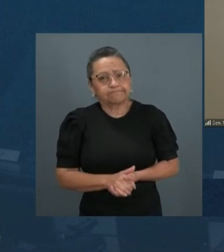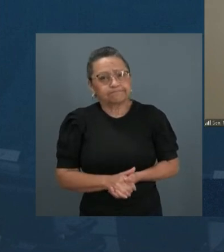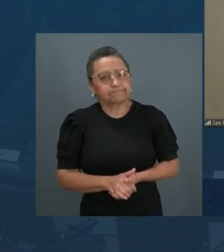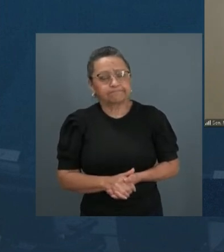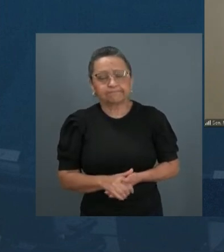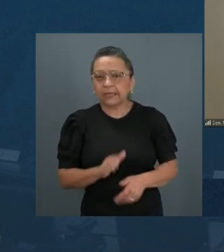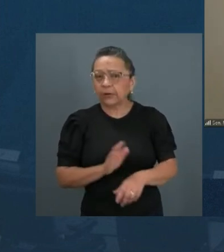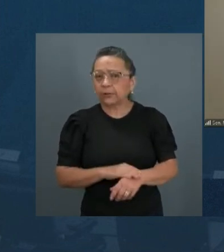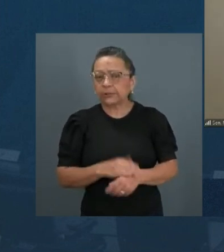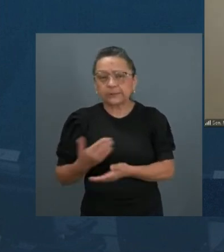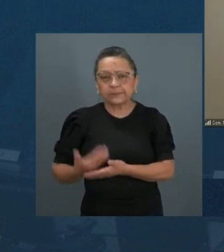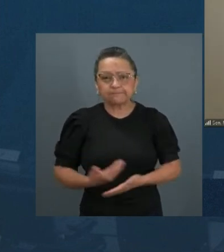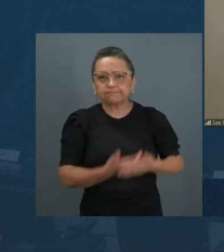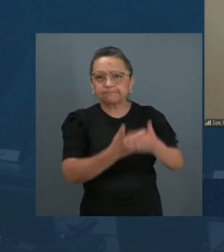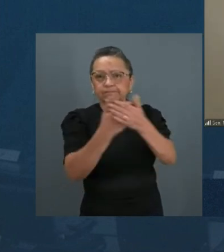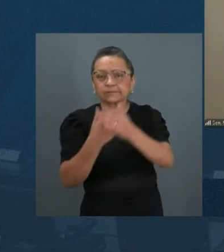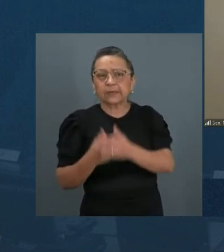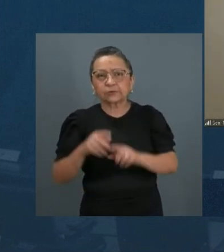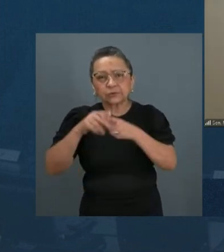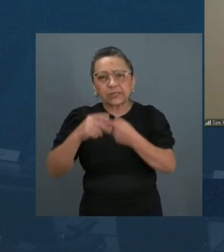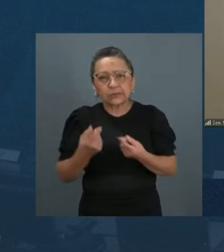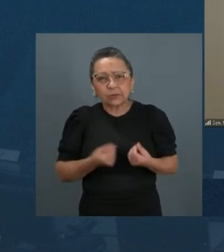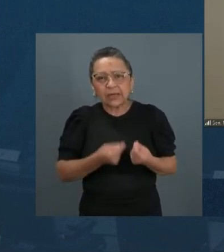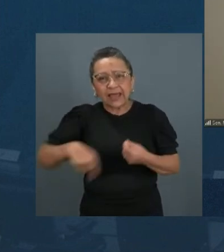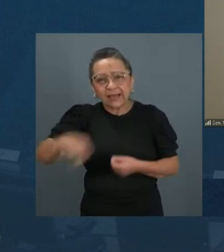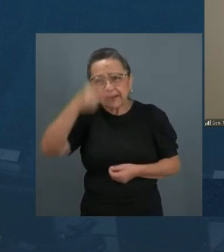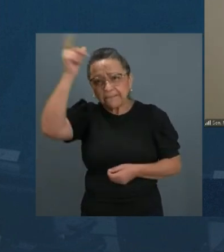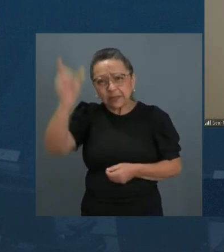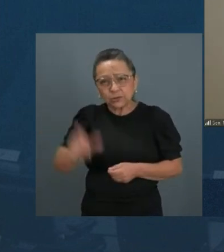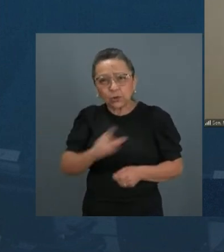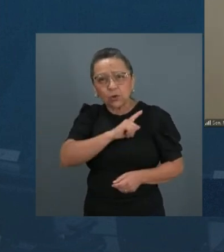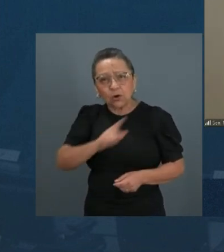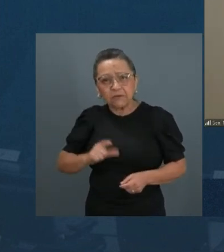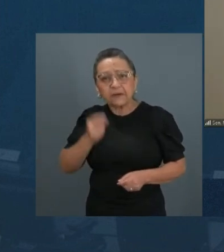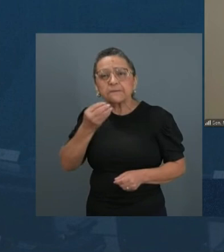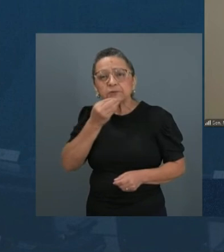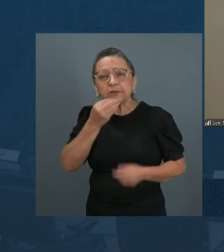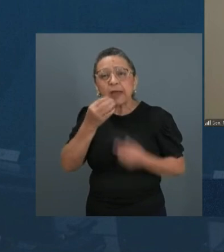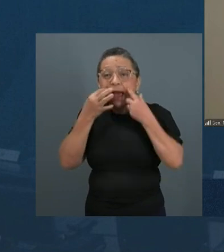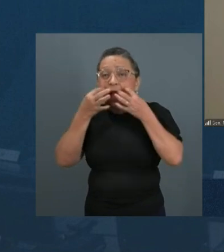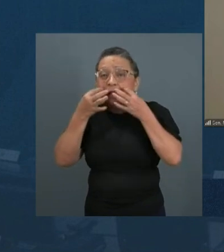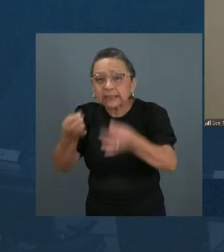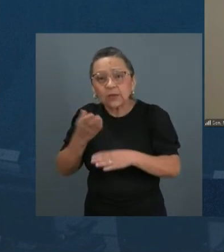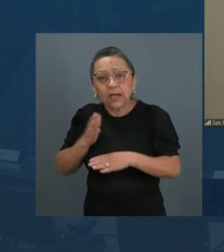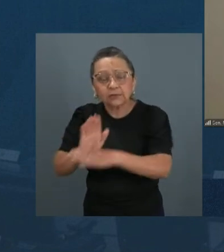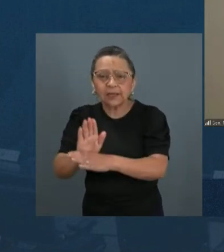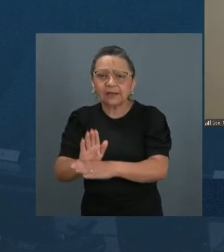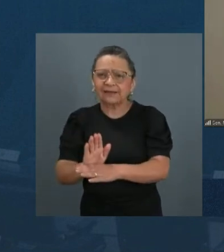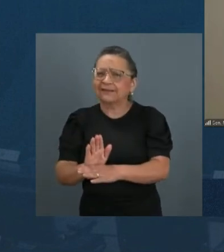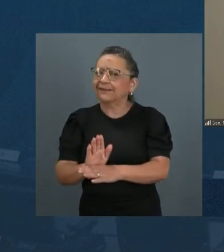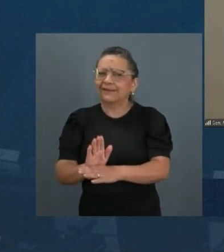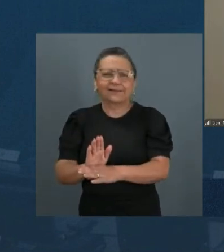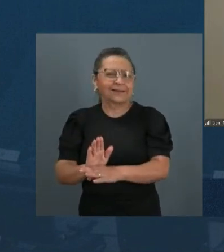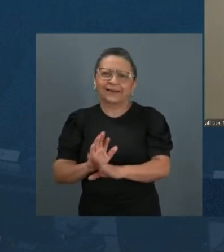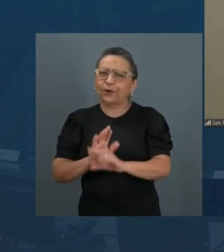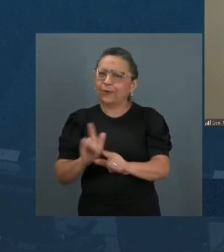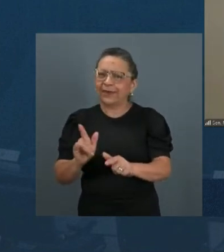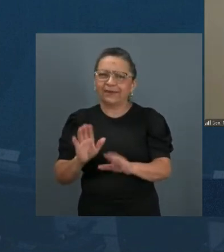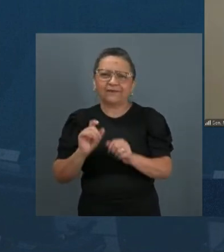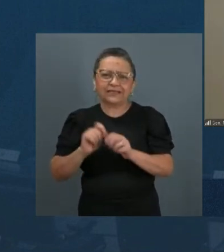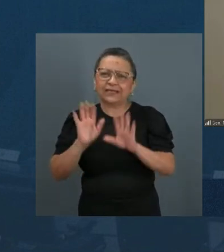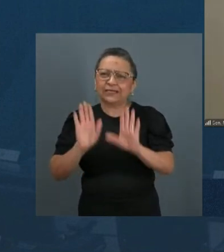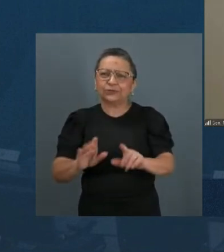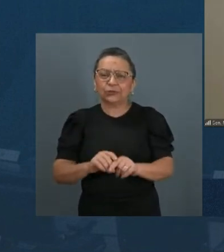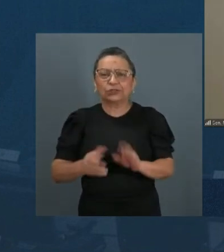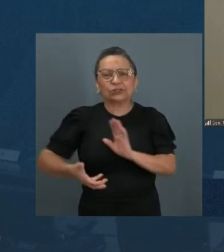as contas, seriam essas as pessoas que o governo deveria ajudar e não sacrificá-las,